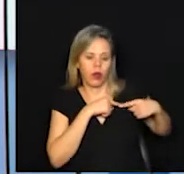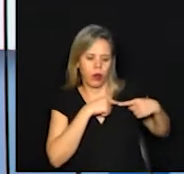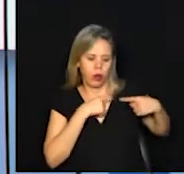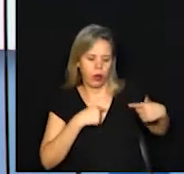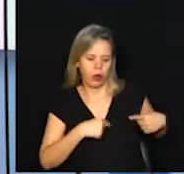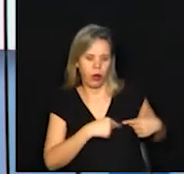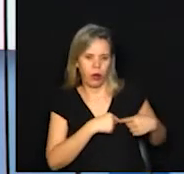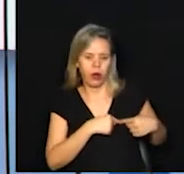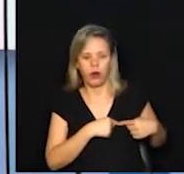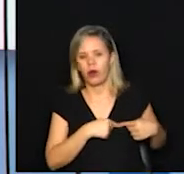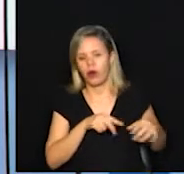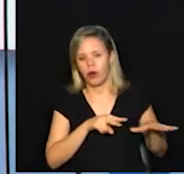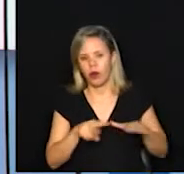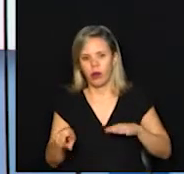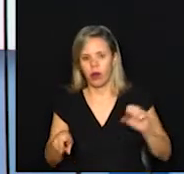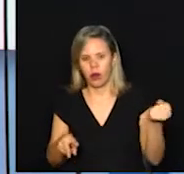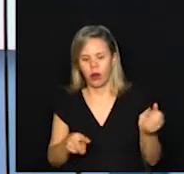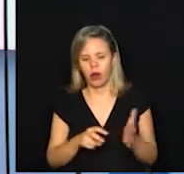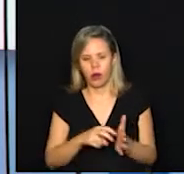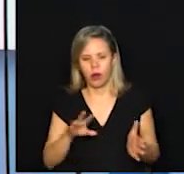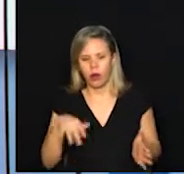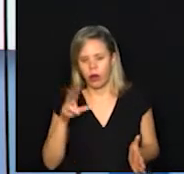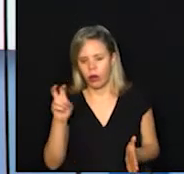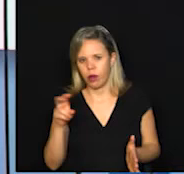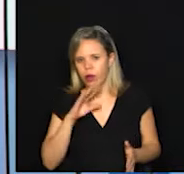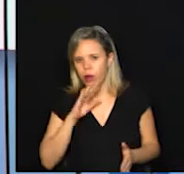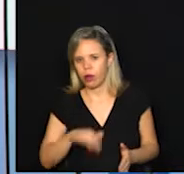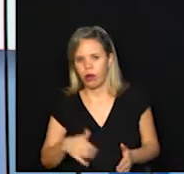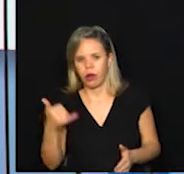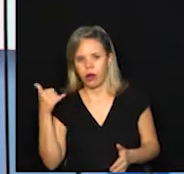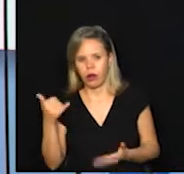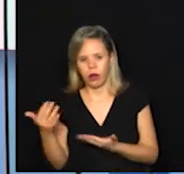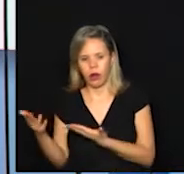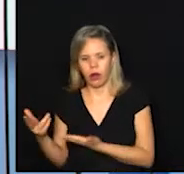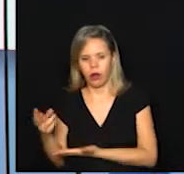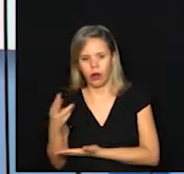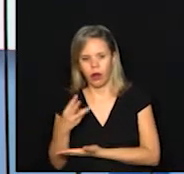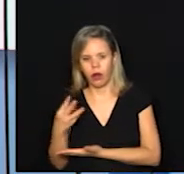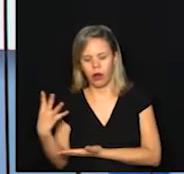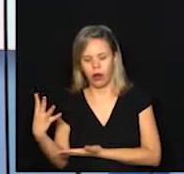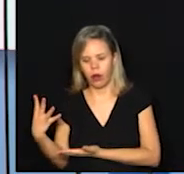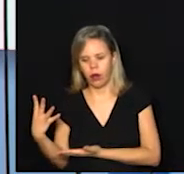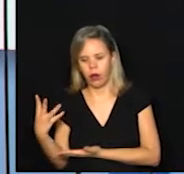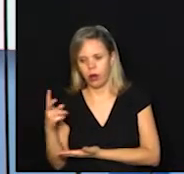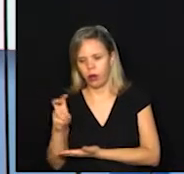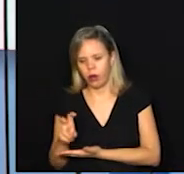semana, das 8 às 5 da tarde, no telefone